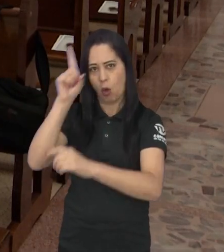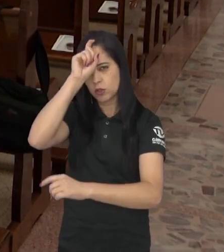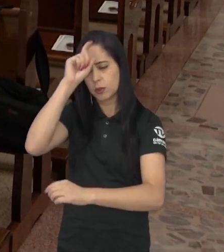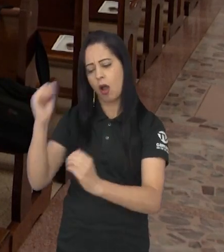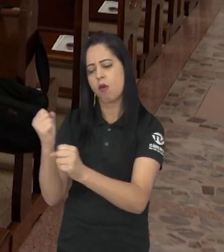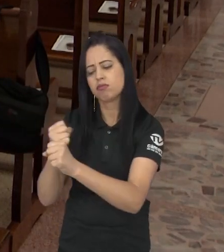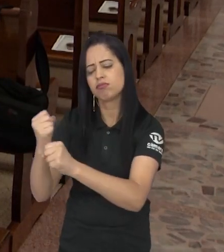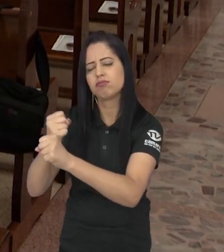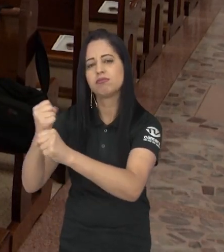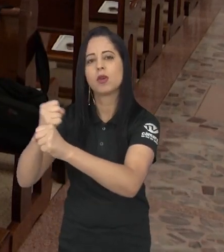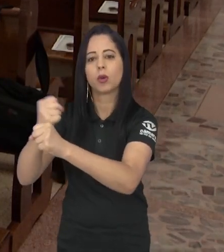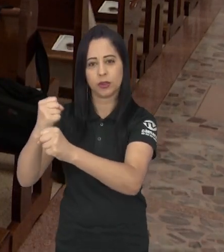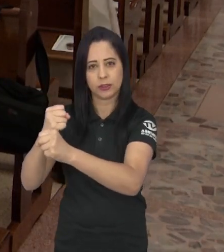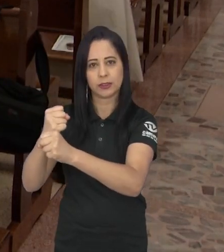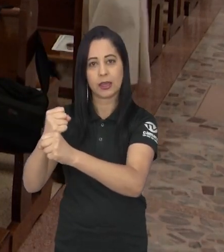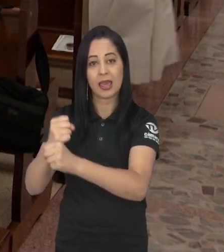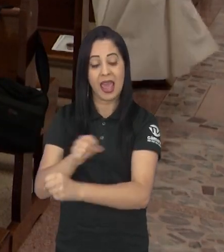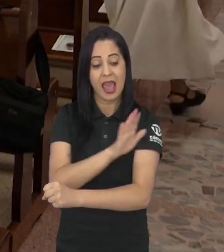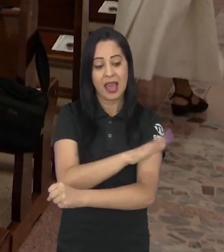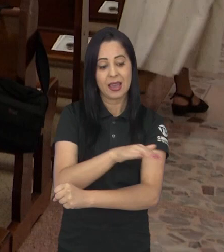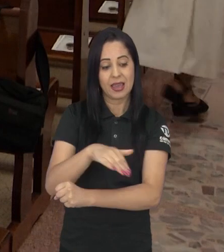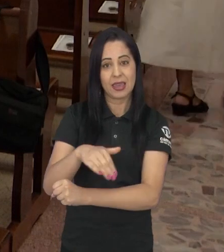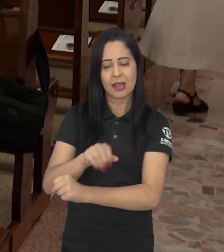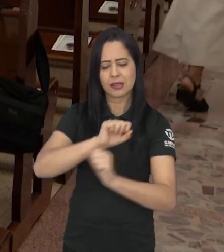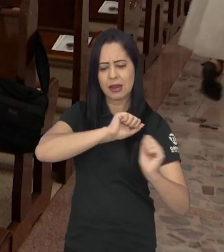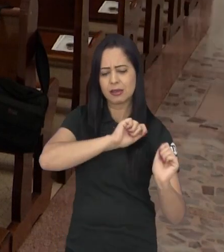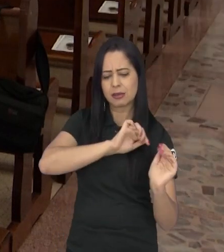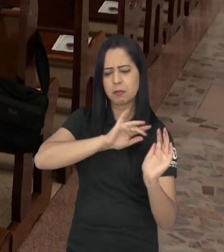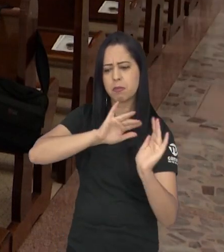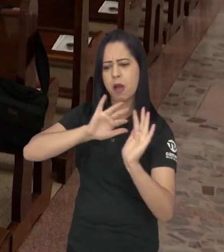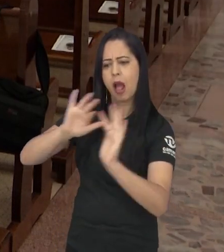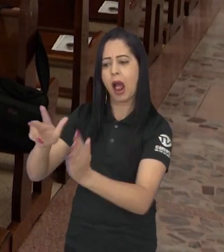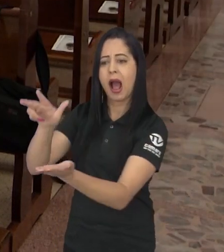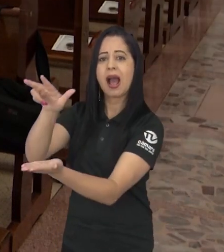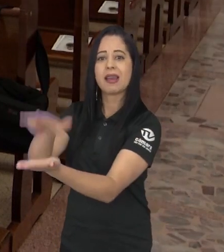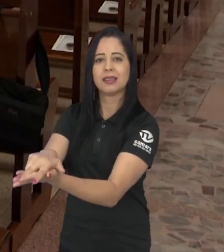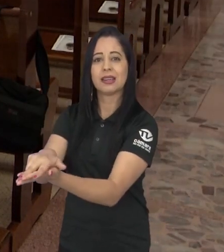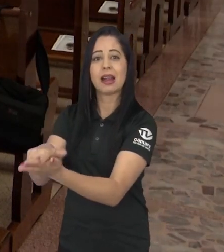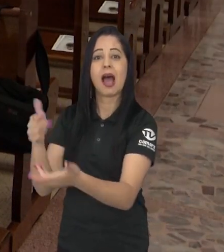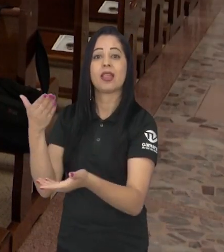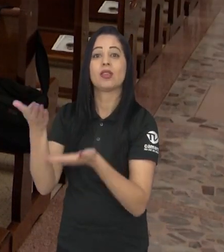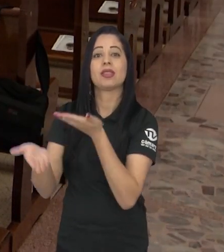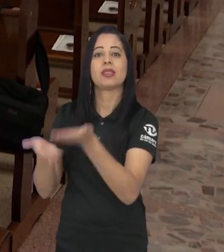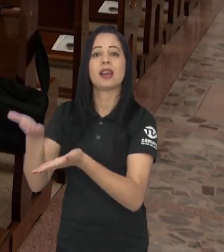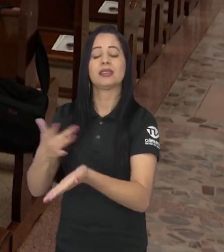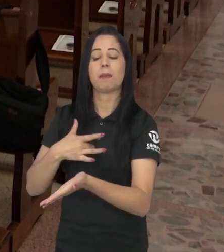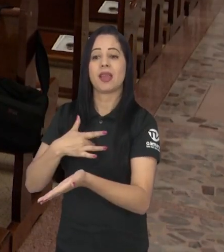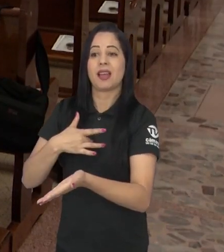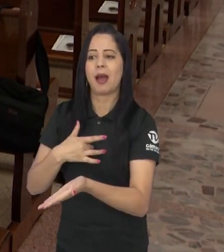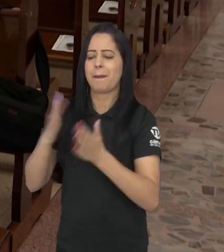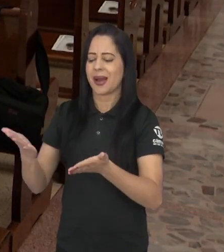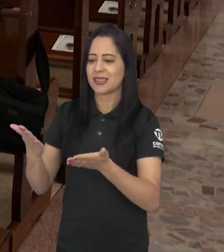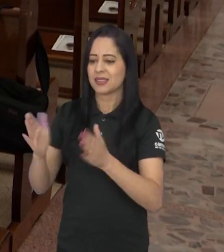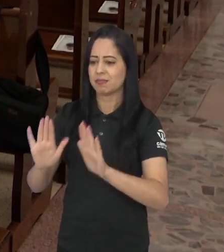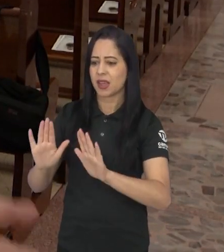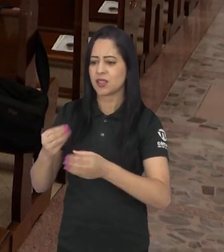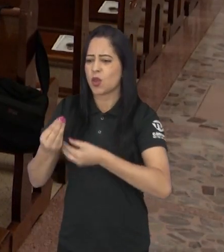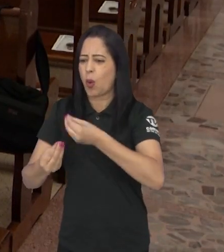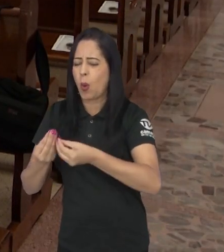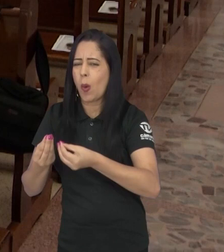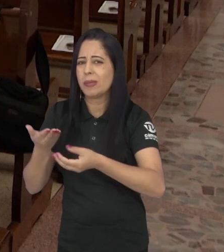poder iniciar, acolher as crianças tuberculosas, eles não sabiam lidar, né,